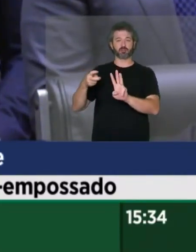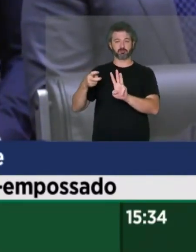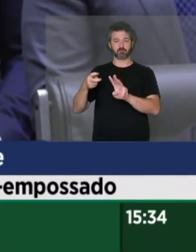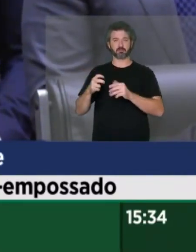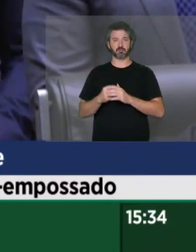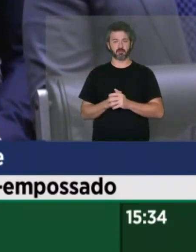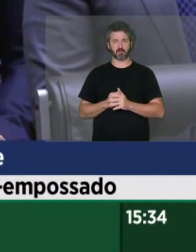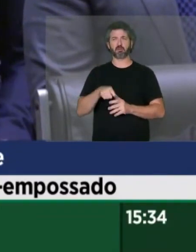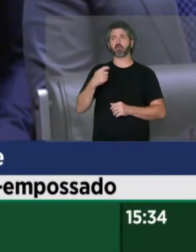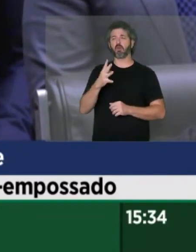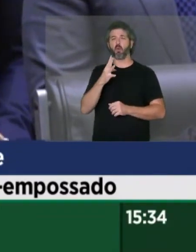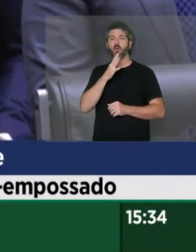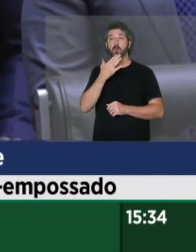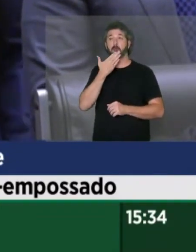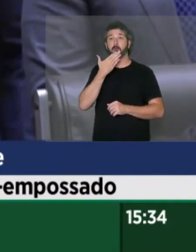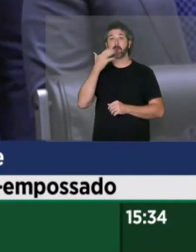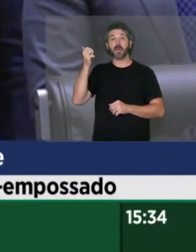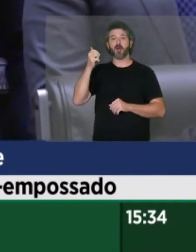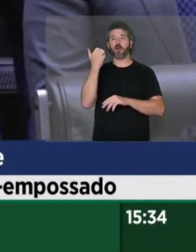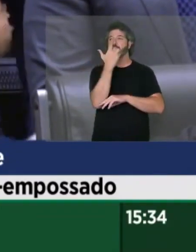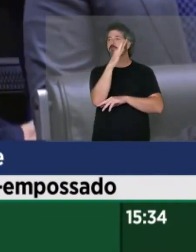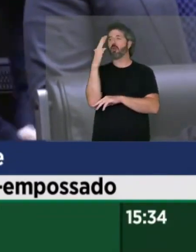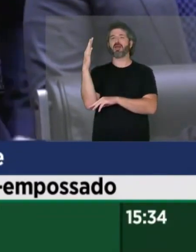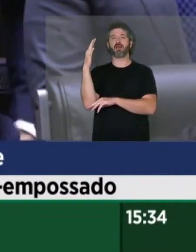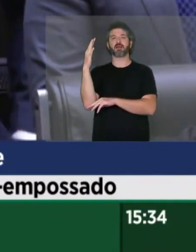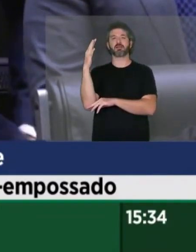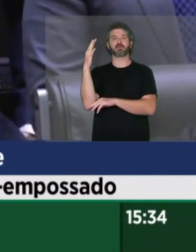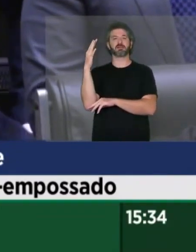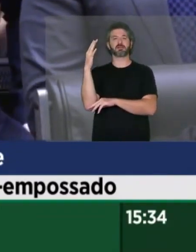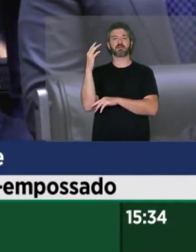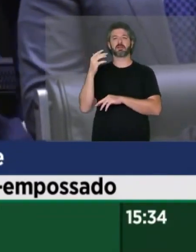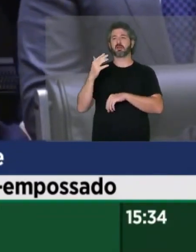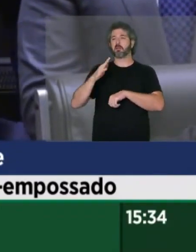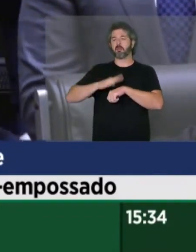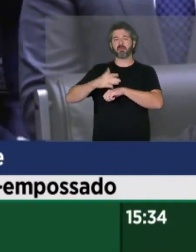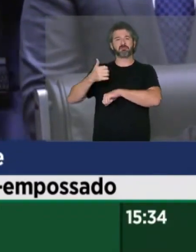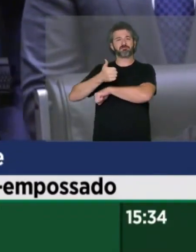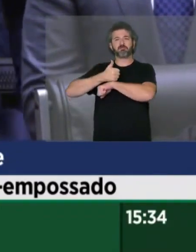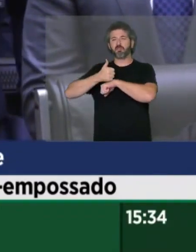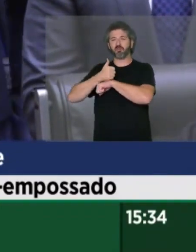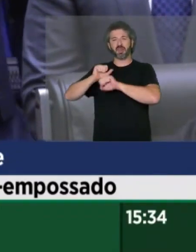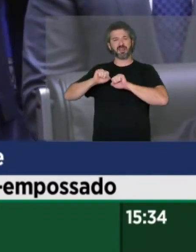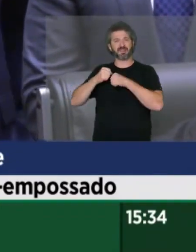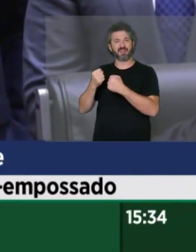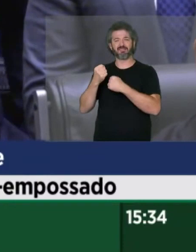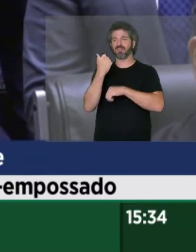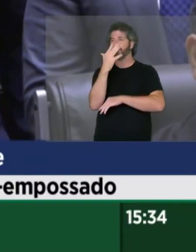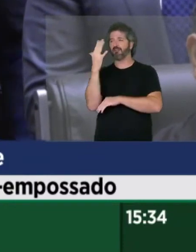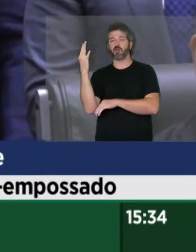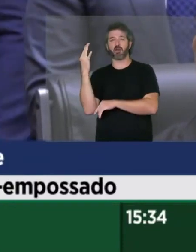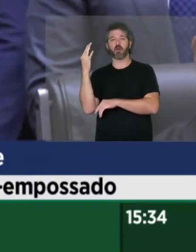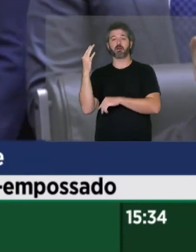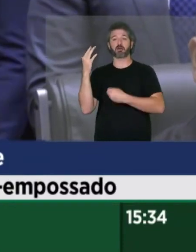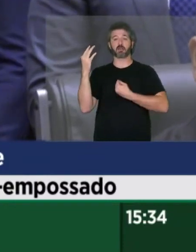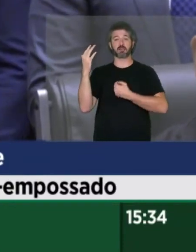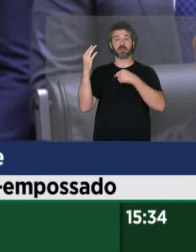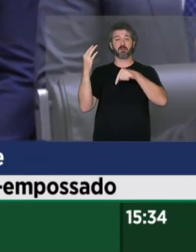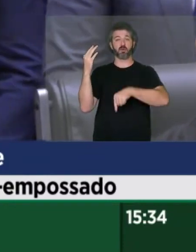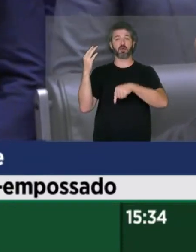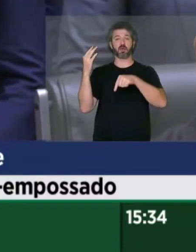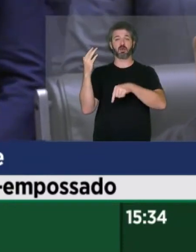conhece melhor a nossa florestas nem é mais eficaz defendê-la do que o que estava aqui